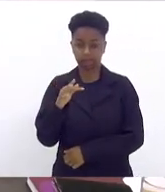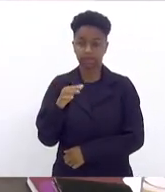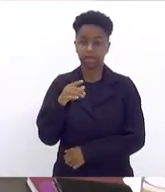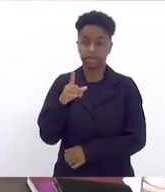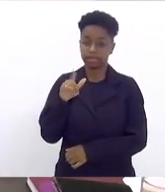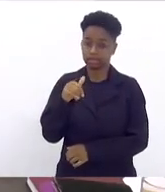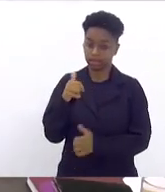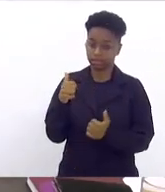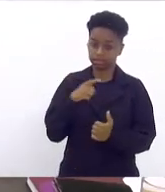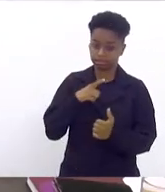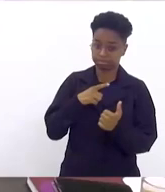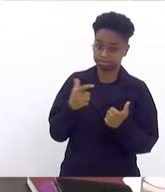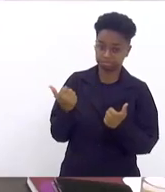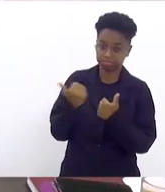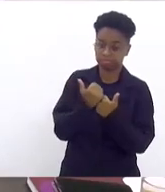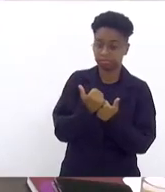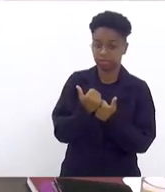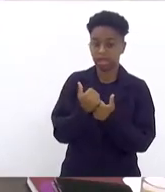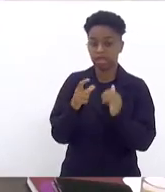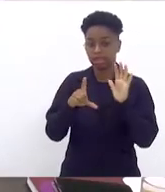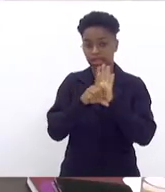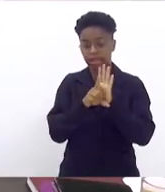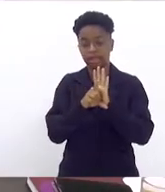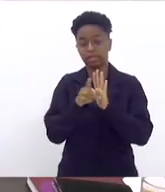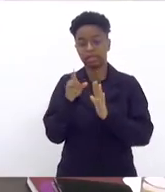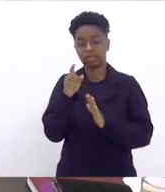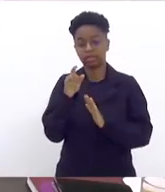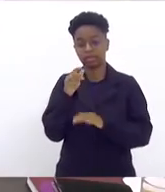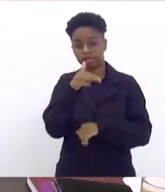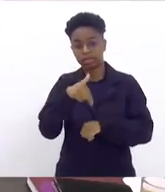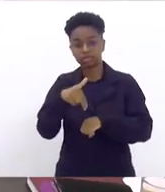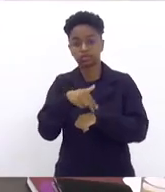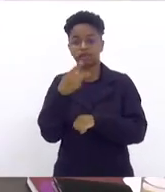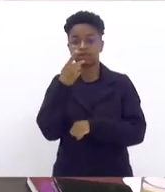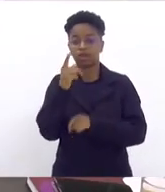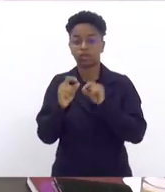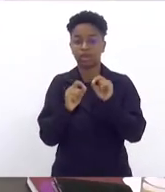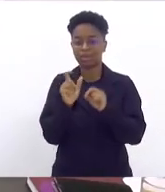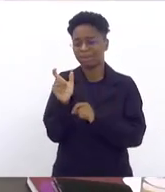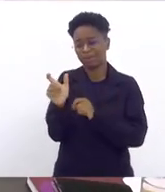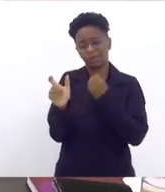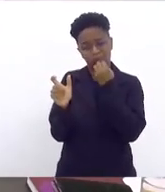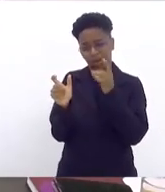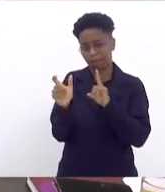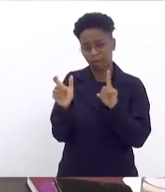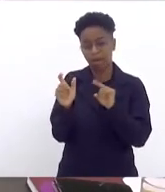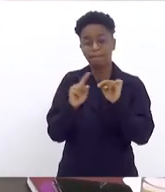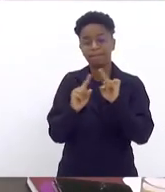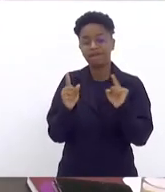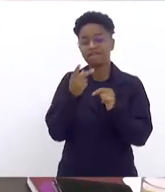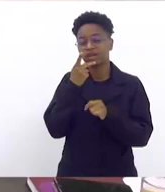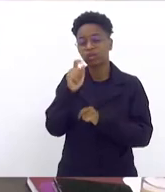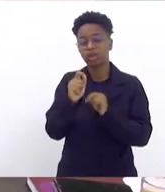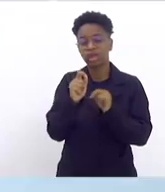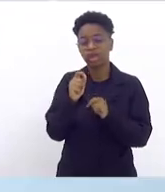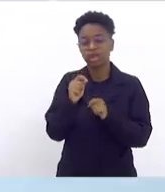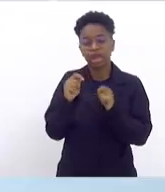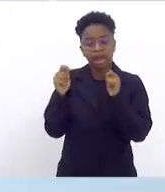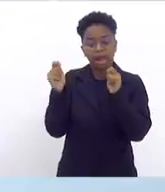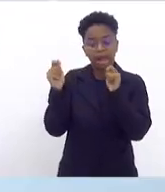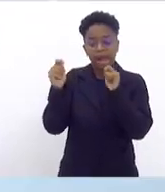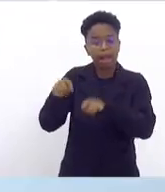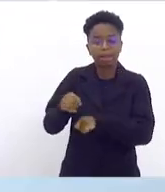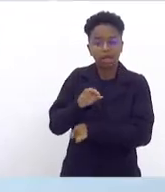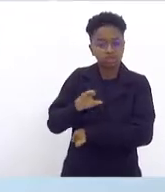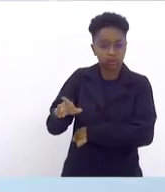renda, numa lei nacional que fala, o termo não é bom, mas fala incapacidade permanente.